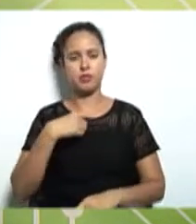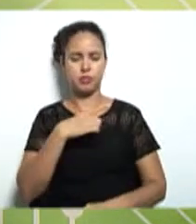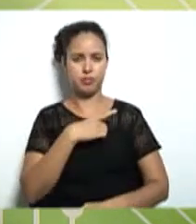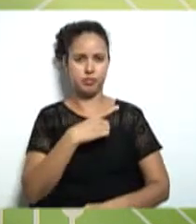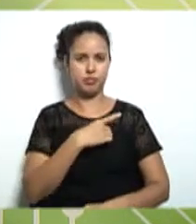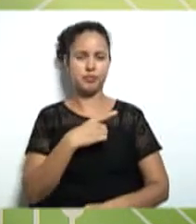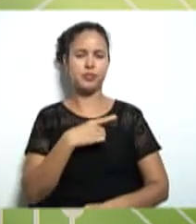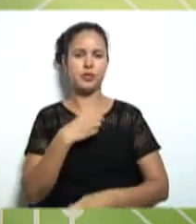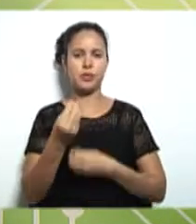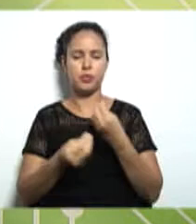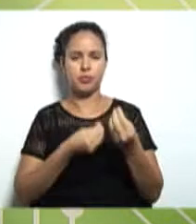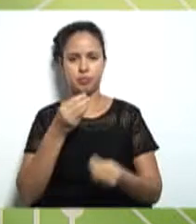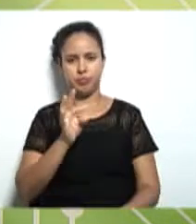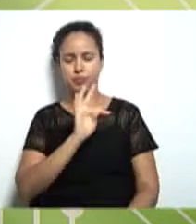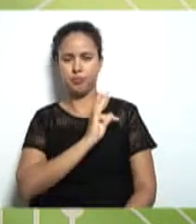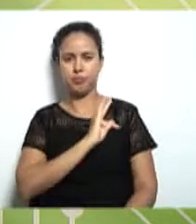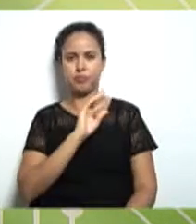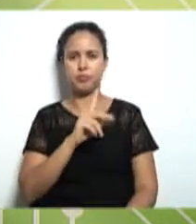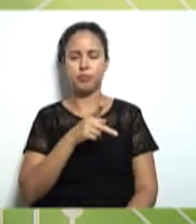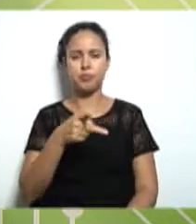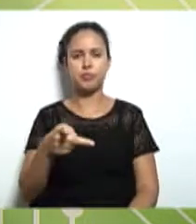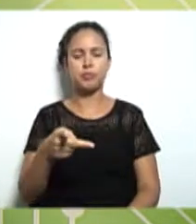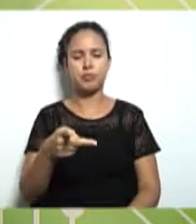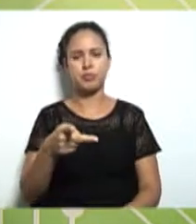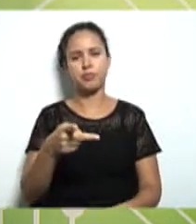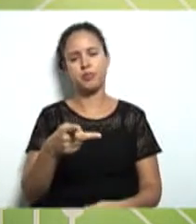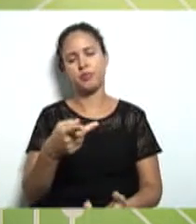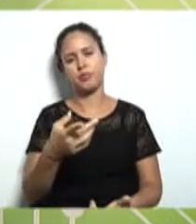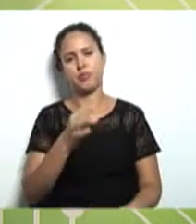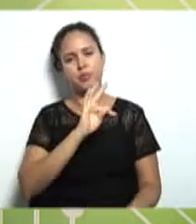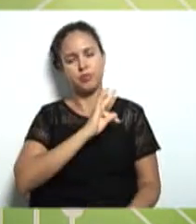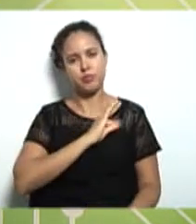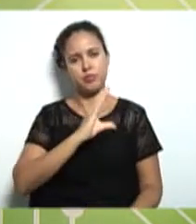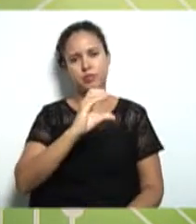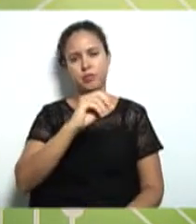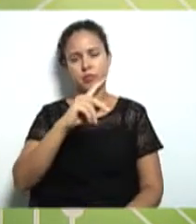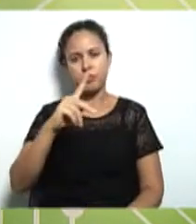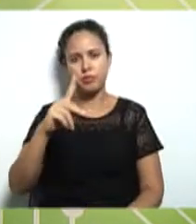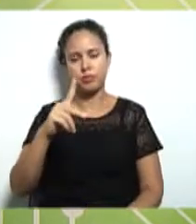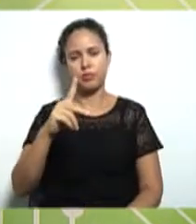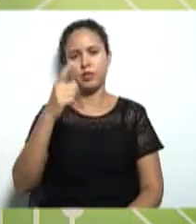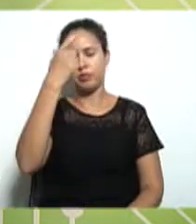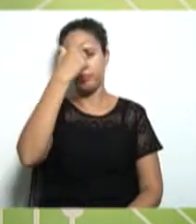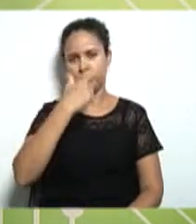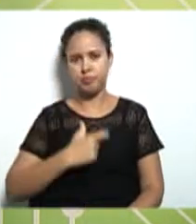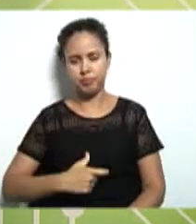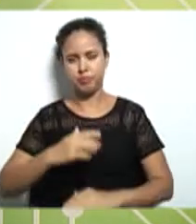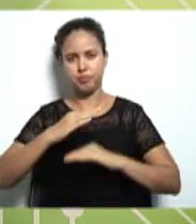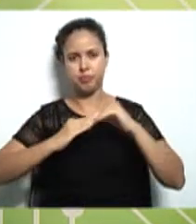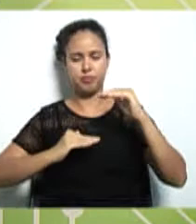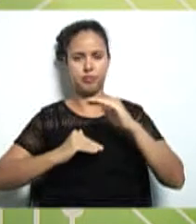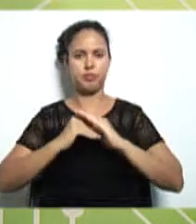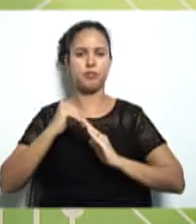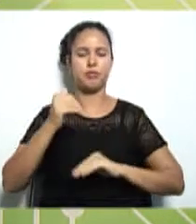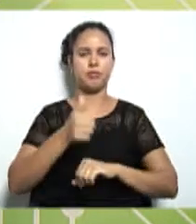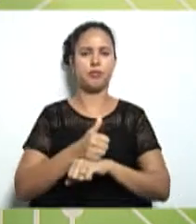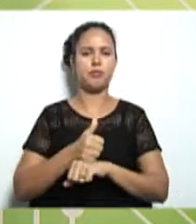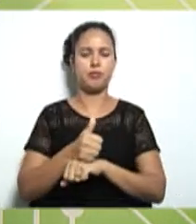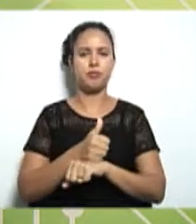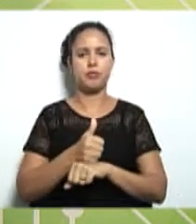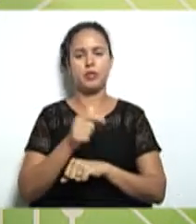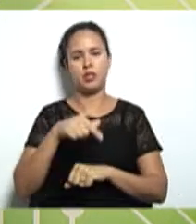tenho como técnico em cooperativismo, tá? Faz parte do meu perfil profissional. Então, o perfil profissional são